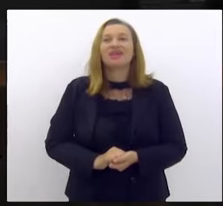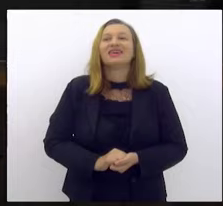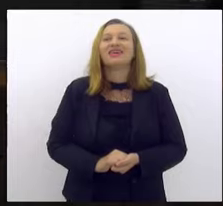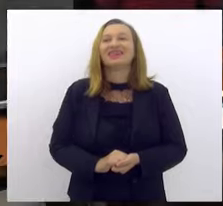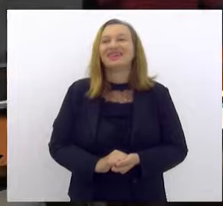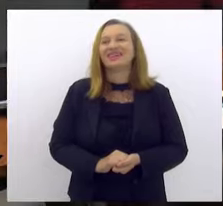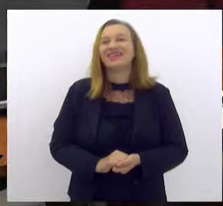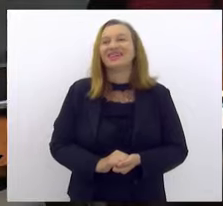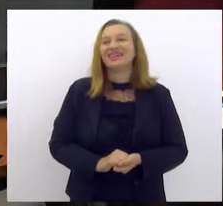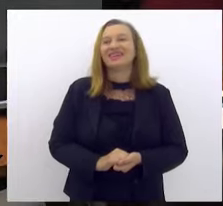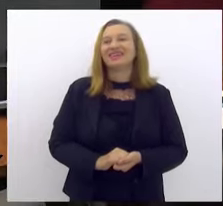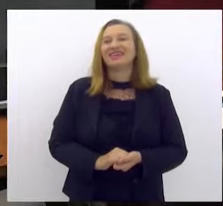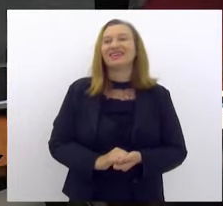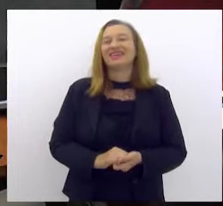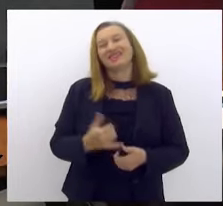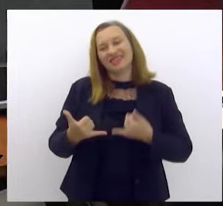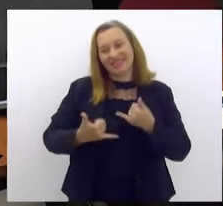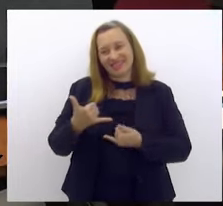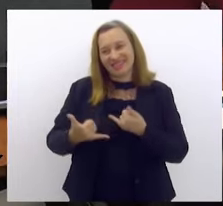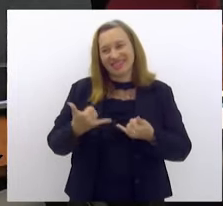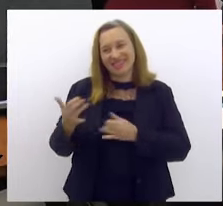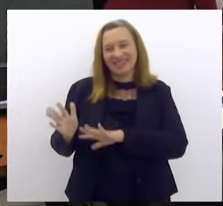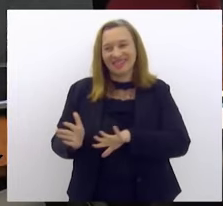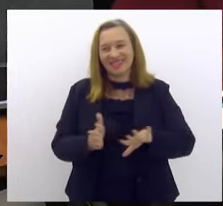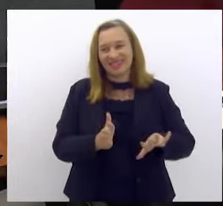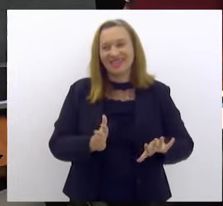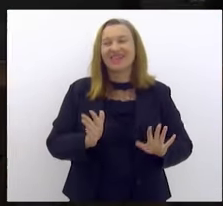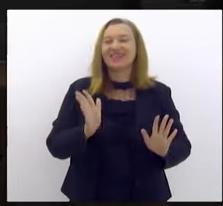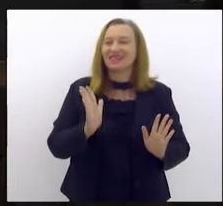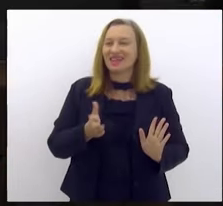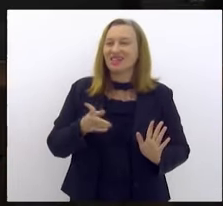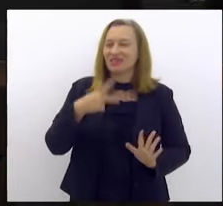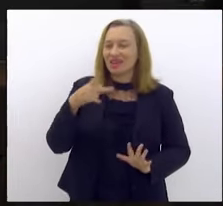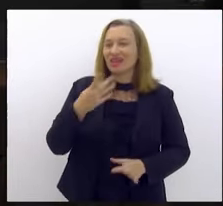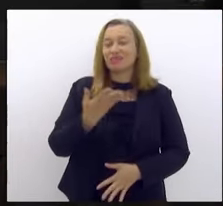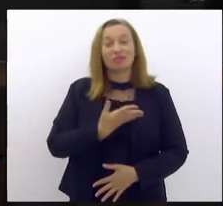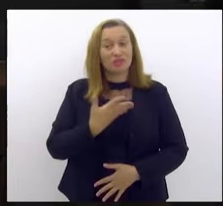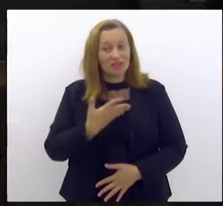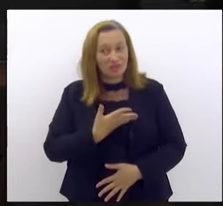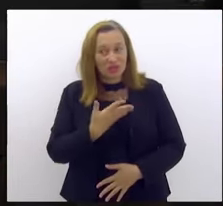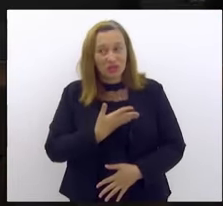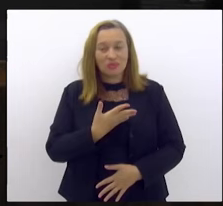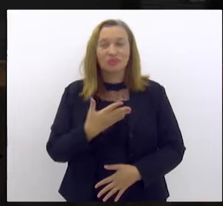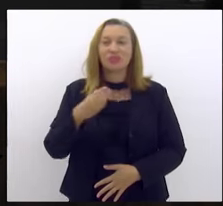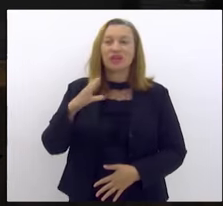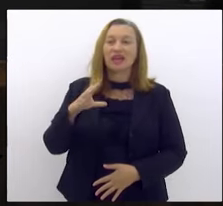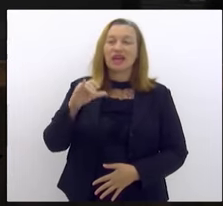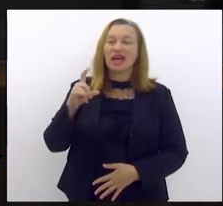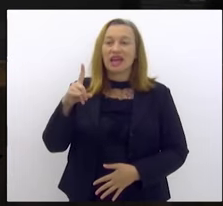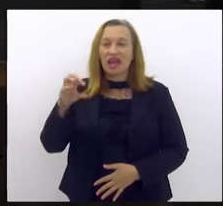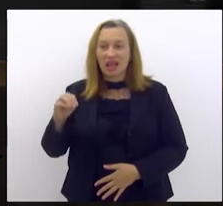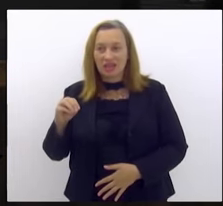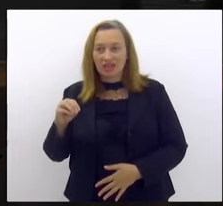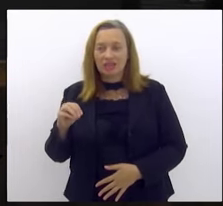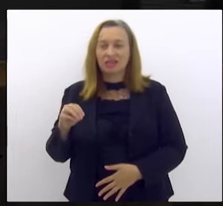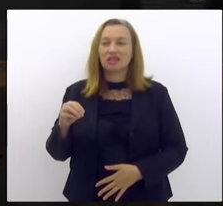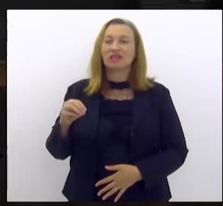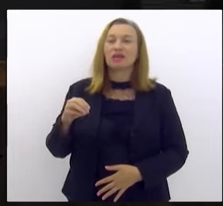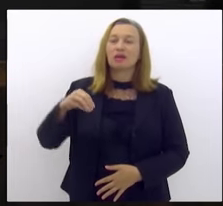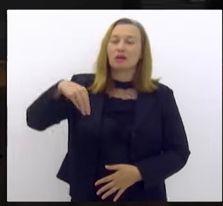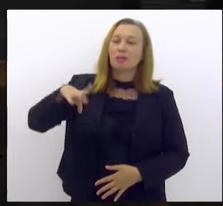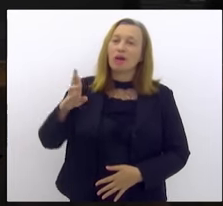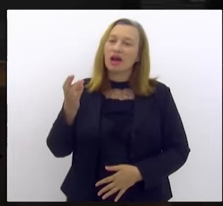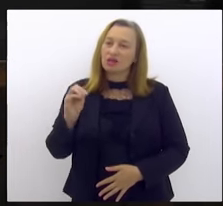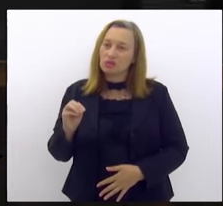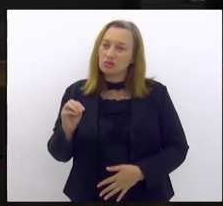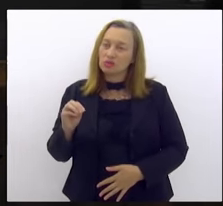hein? Brincadeiras à parte, conforme já colocado pelos colegas Caiado, pelo colega Márcio Galberto,